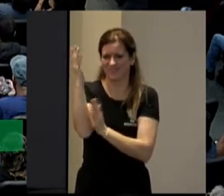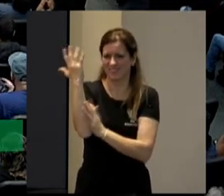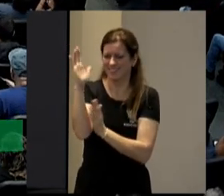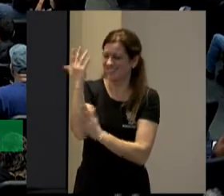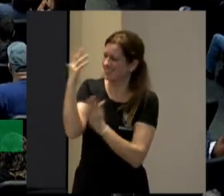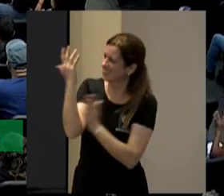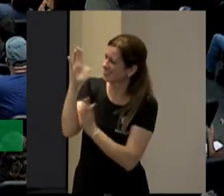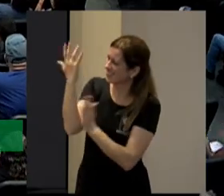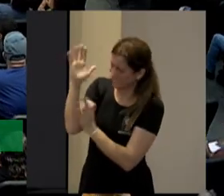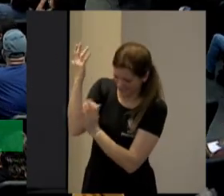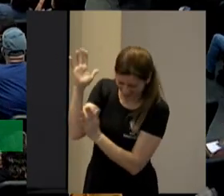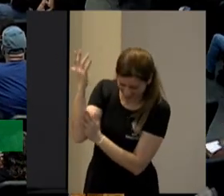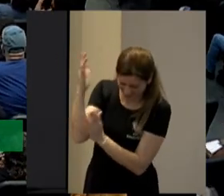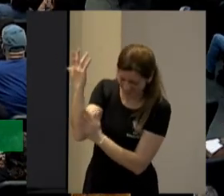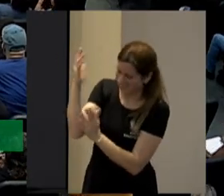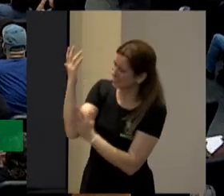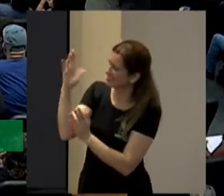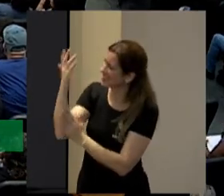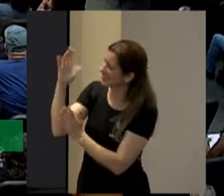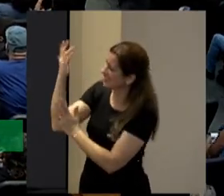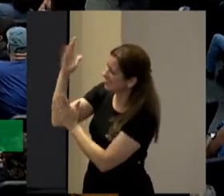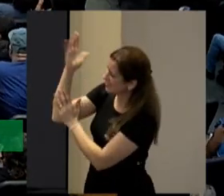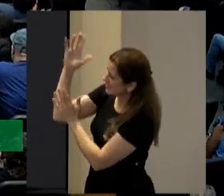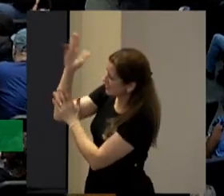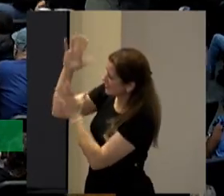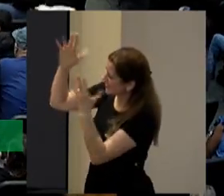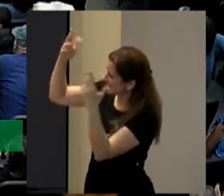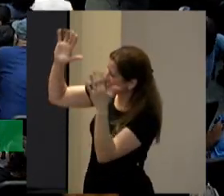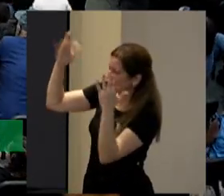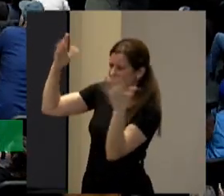Uhul! Vamos. Muitas palmas.